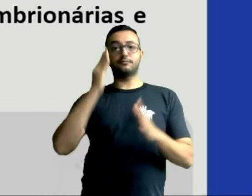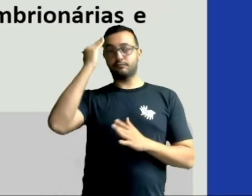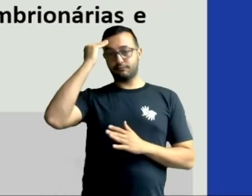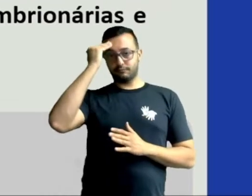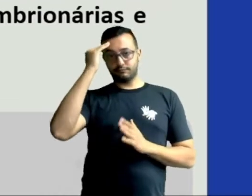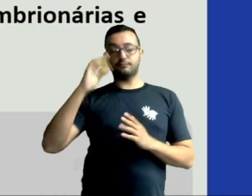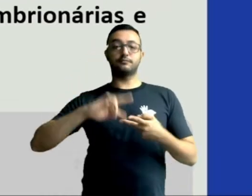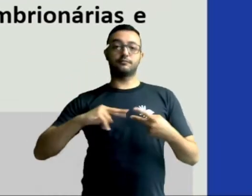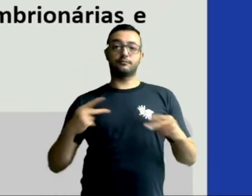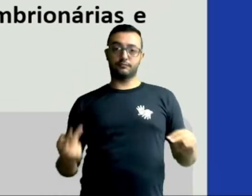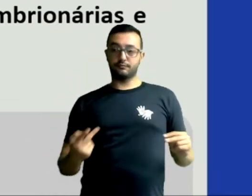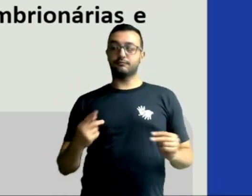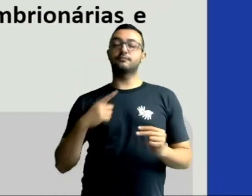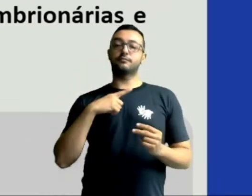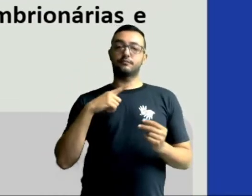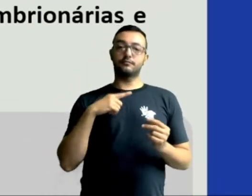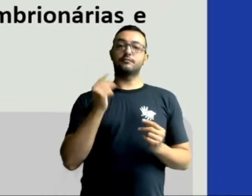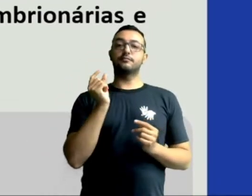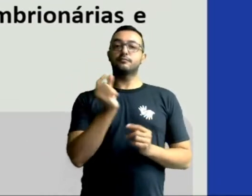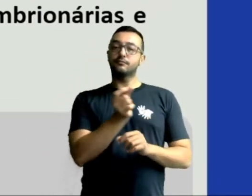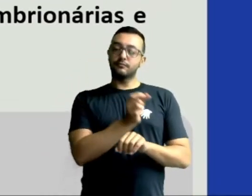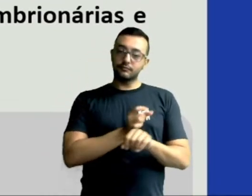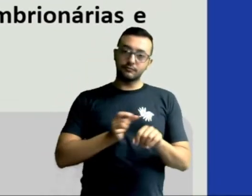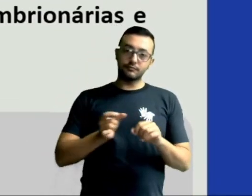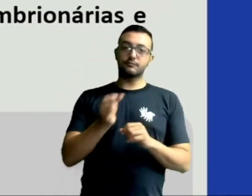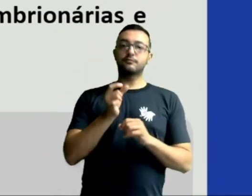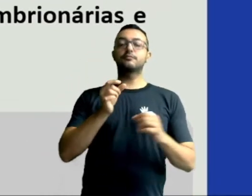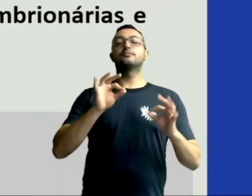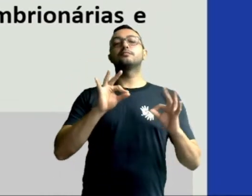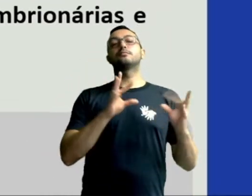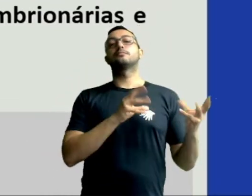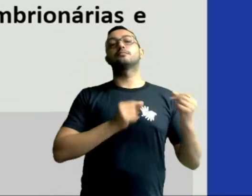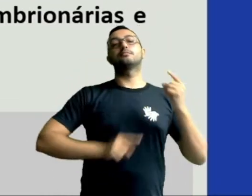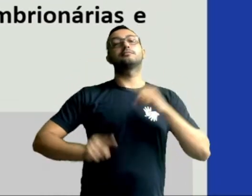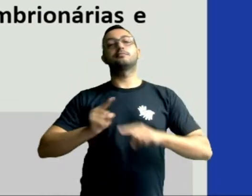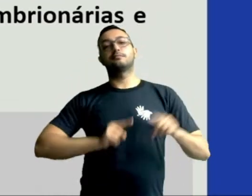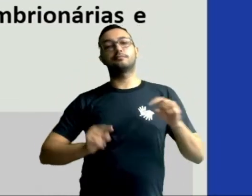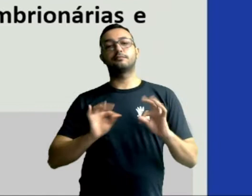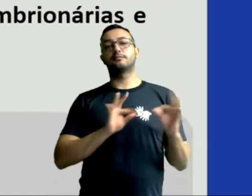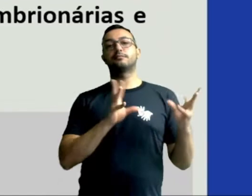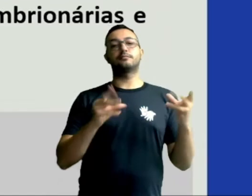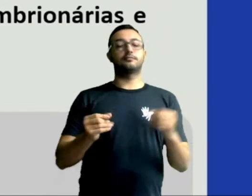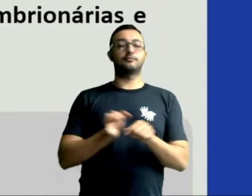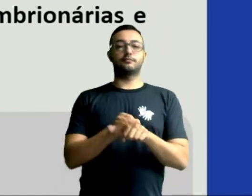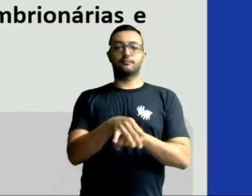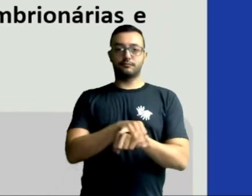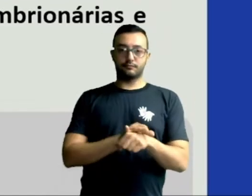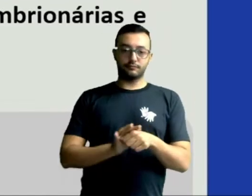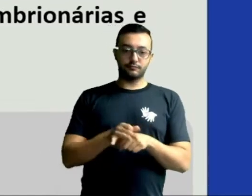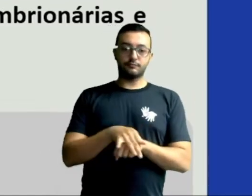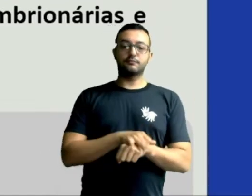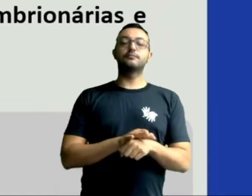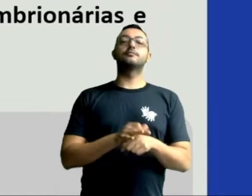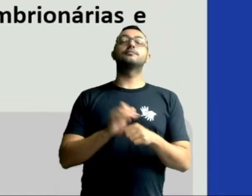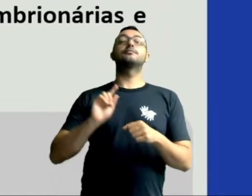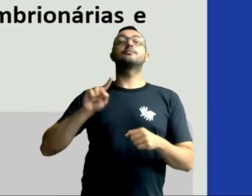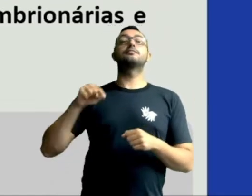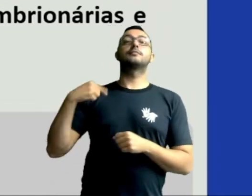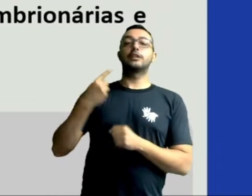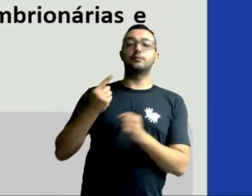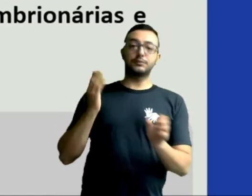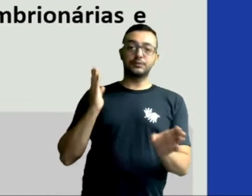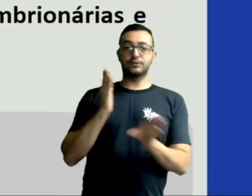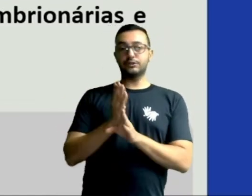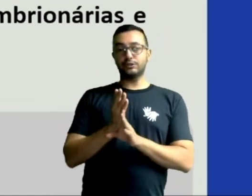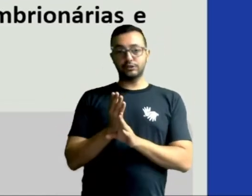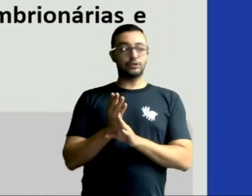que é a molécula que vai reger toda a maquinaria das nossas células. Então, após essa